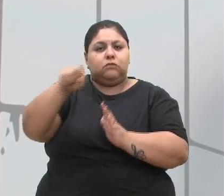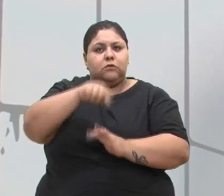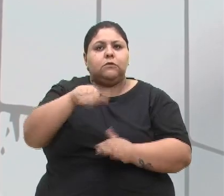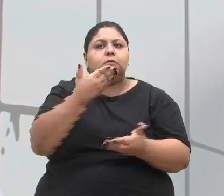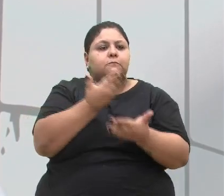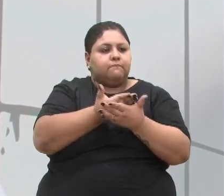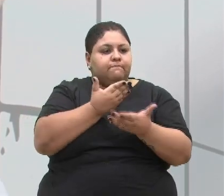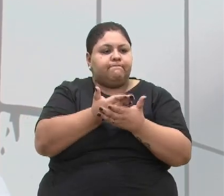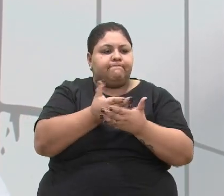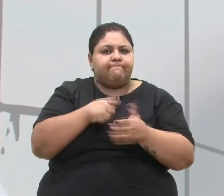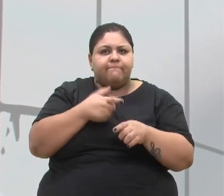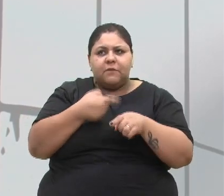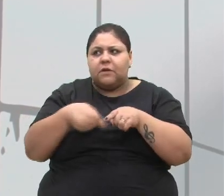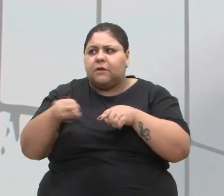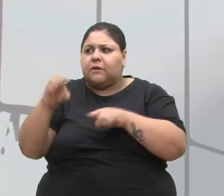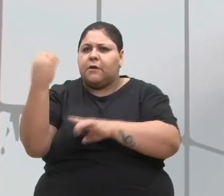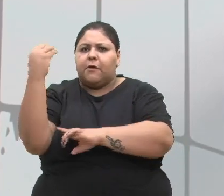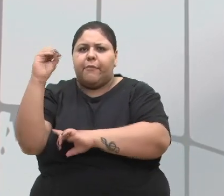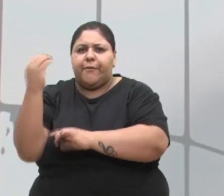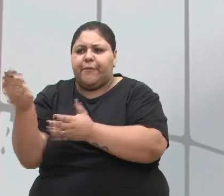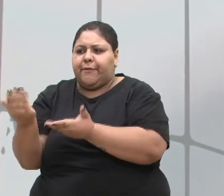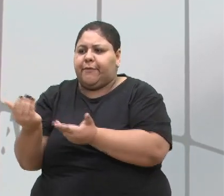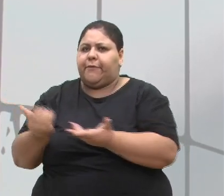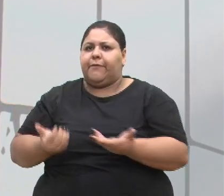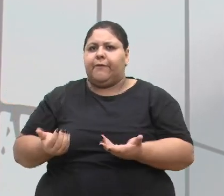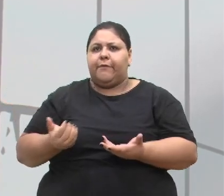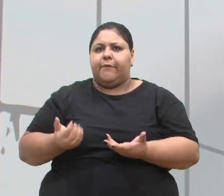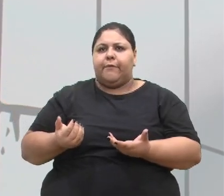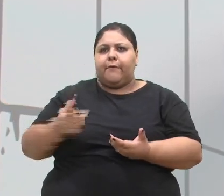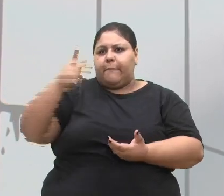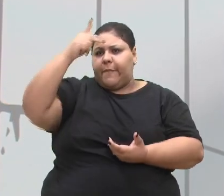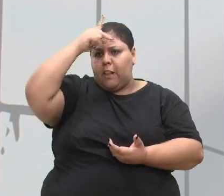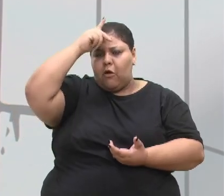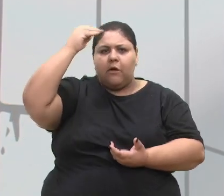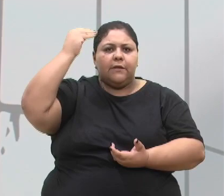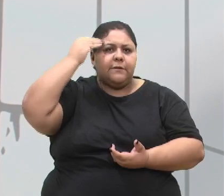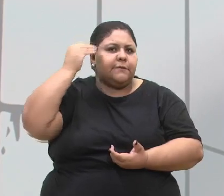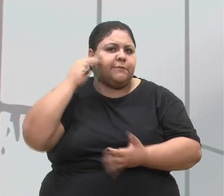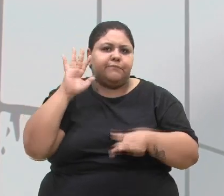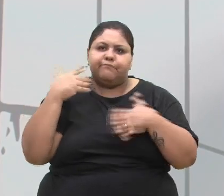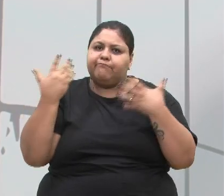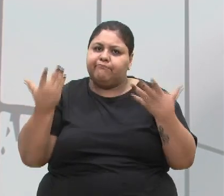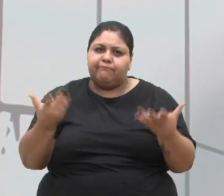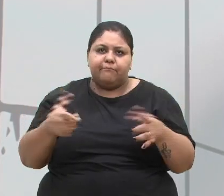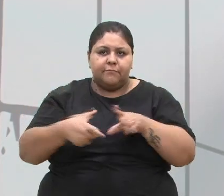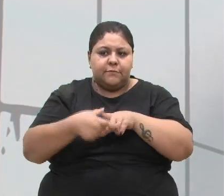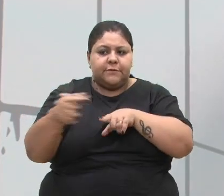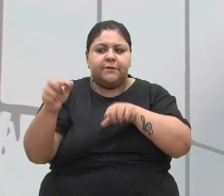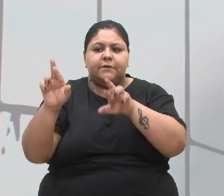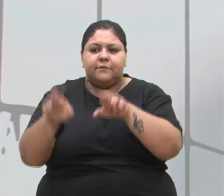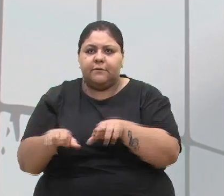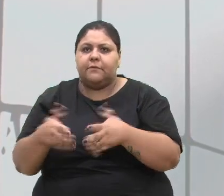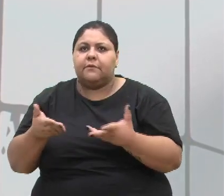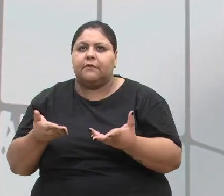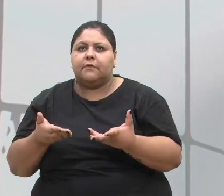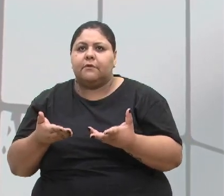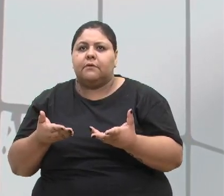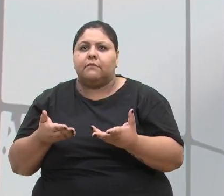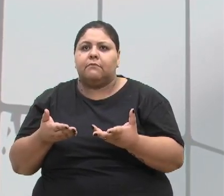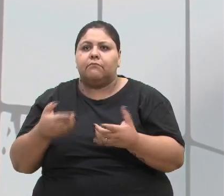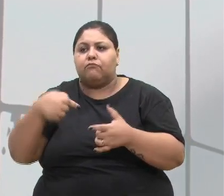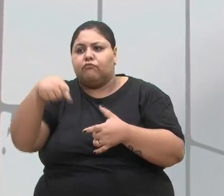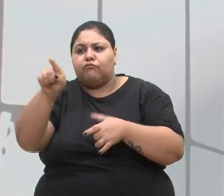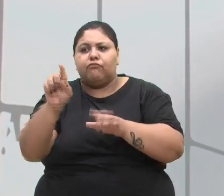temos que ir a Porto Alegre, a nossa juventude, tem que ir a Pelotas, Santa Maria, enfim, sair da região, né? E acaba ficando por lá.